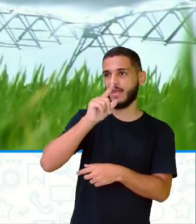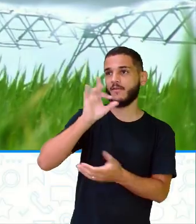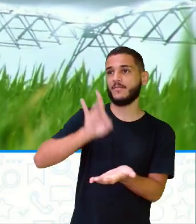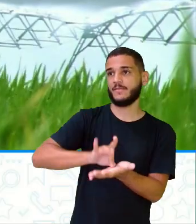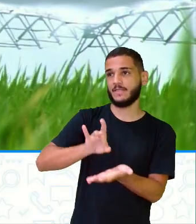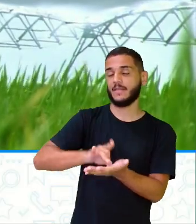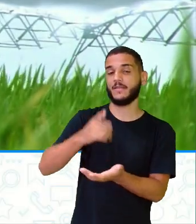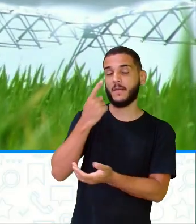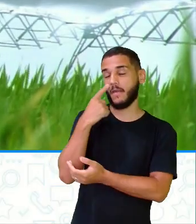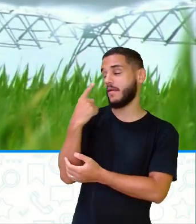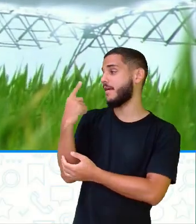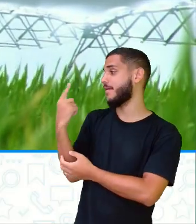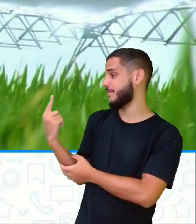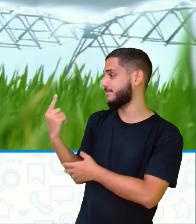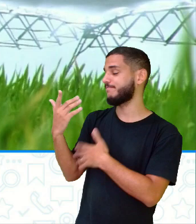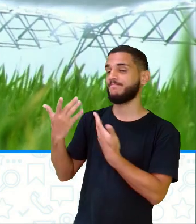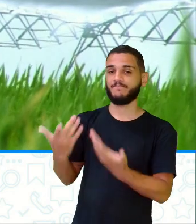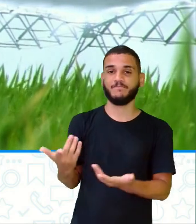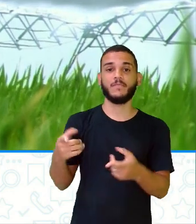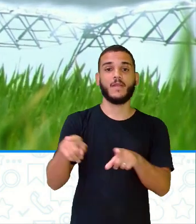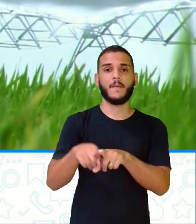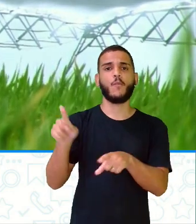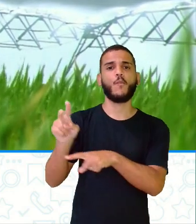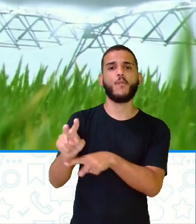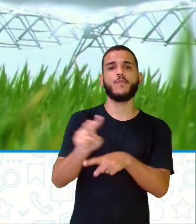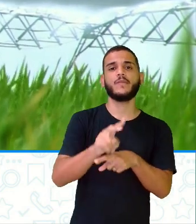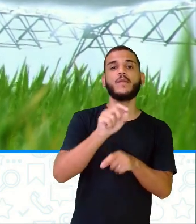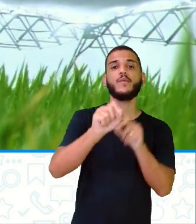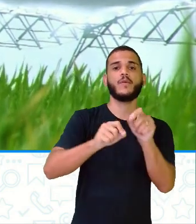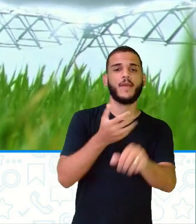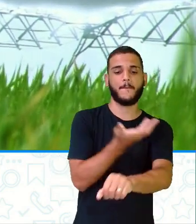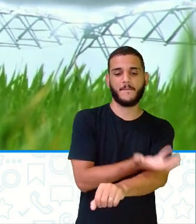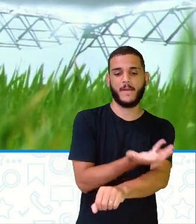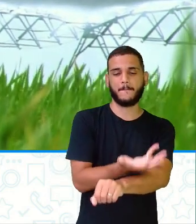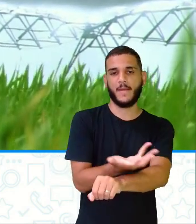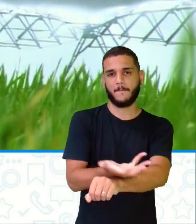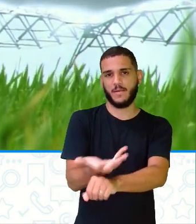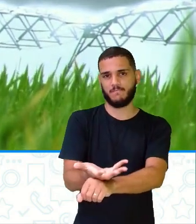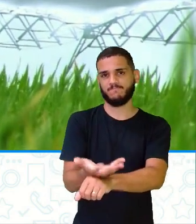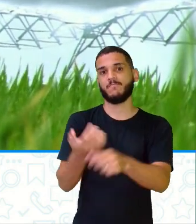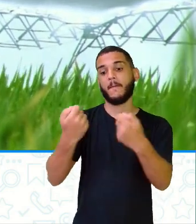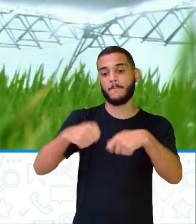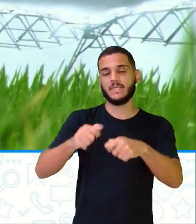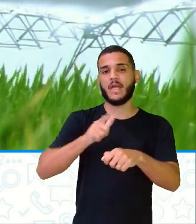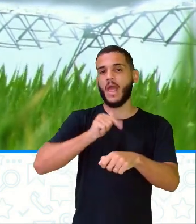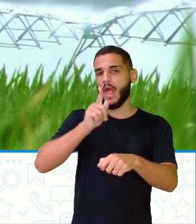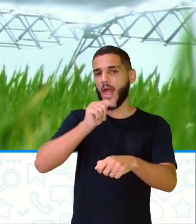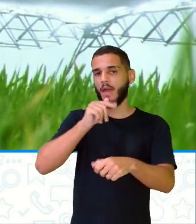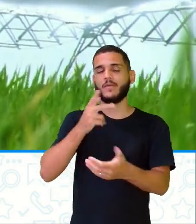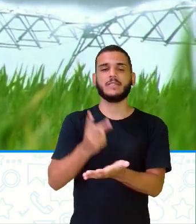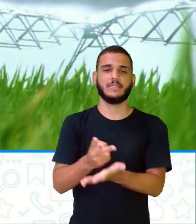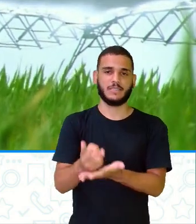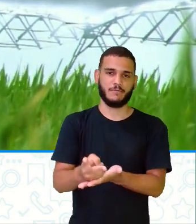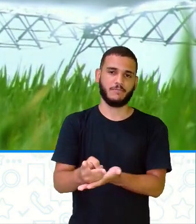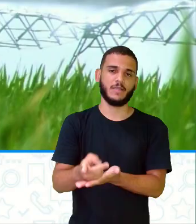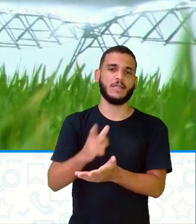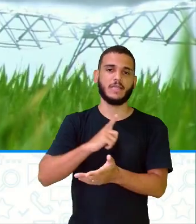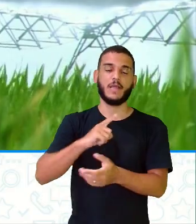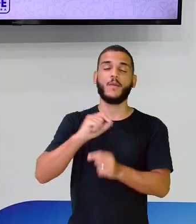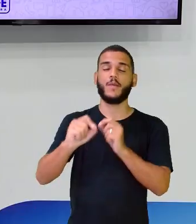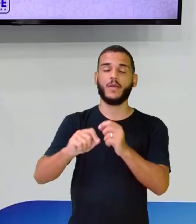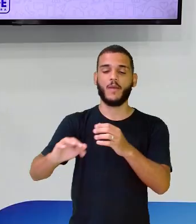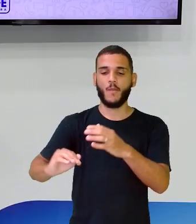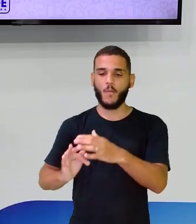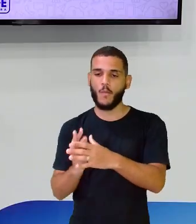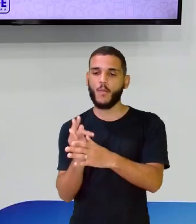só, irrigação de lavouras. As lavouras precisam ser sempre irrigadas para a gente poder ver elas crescerem